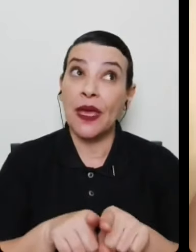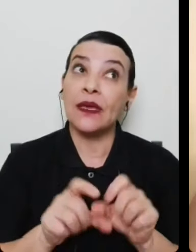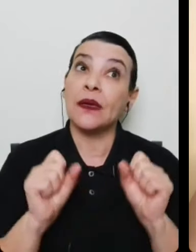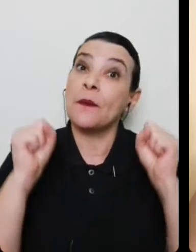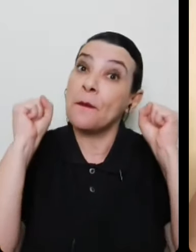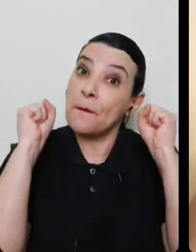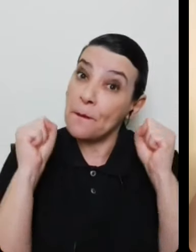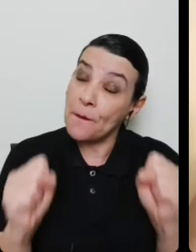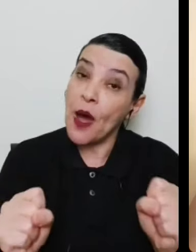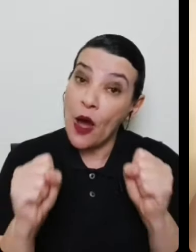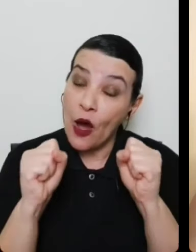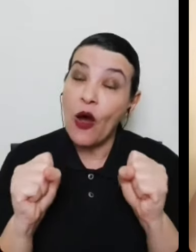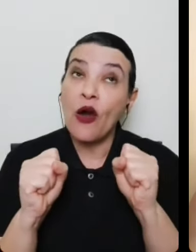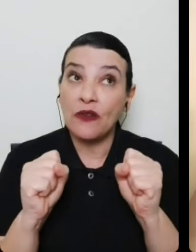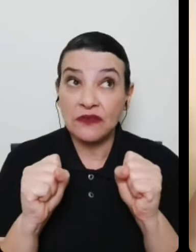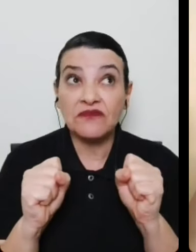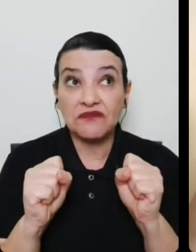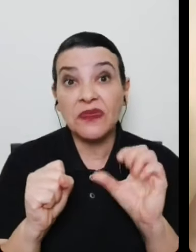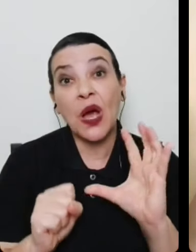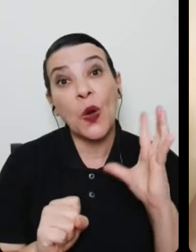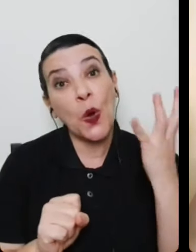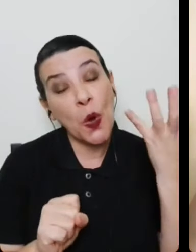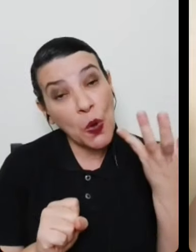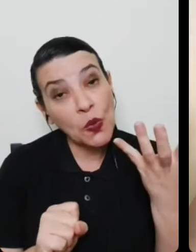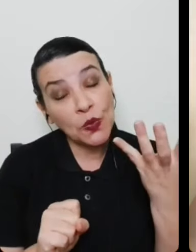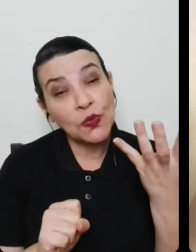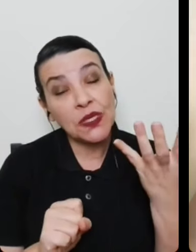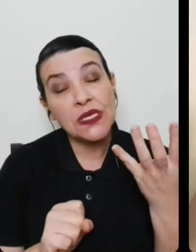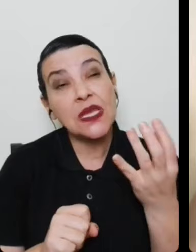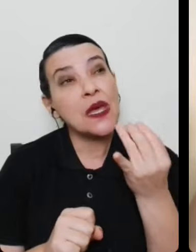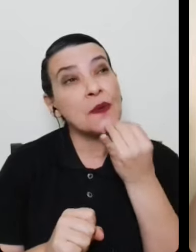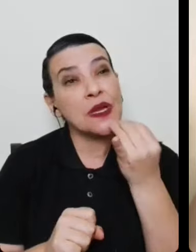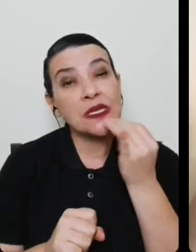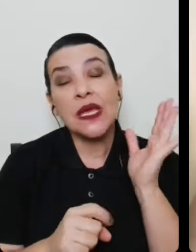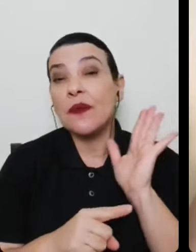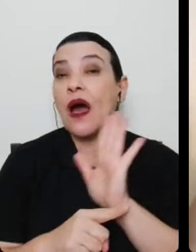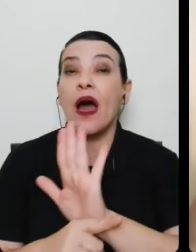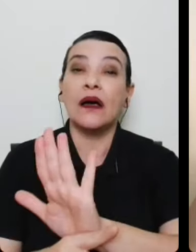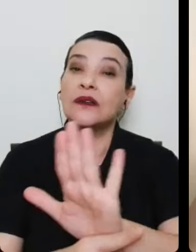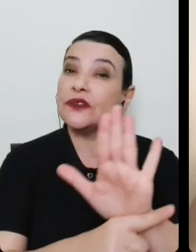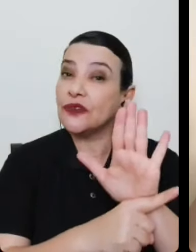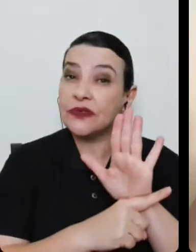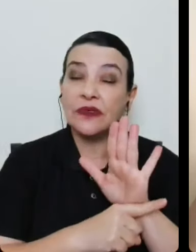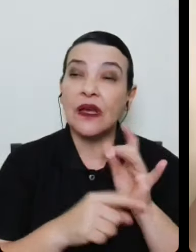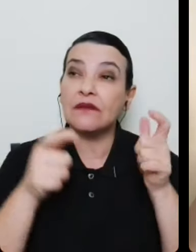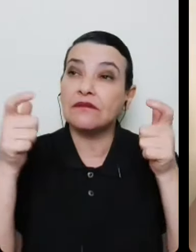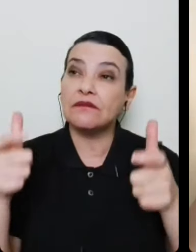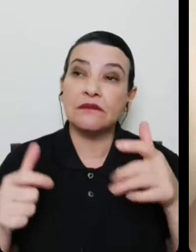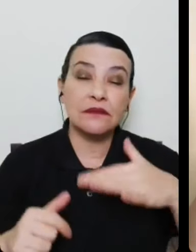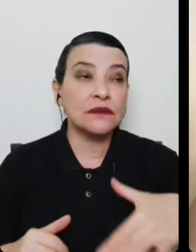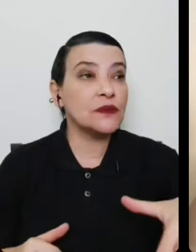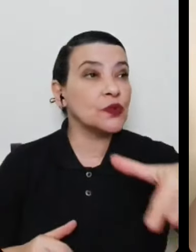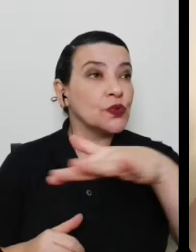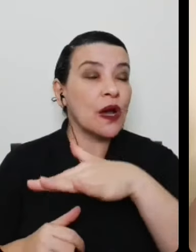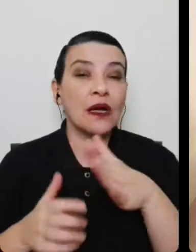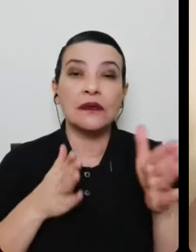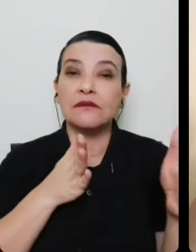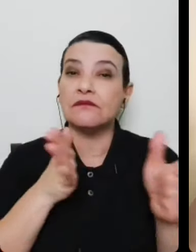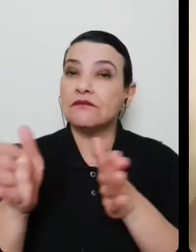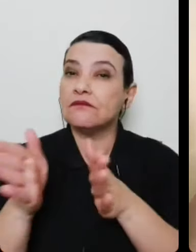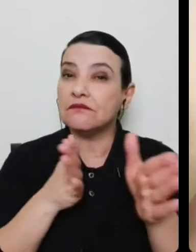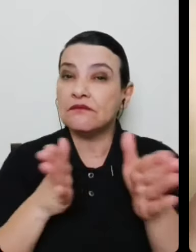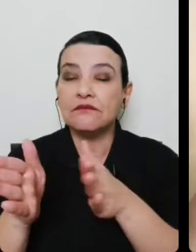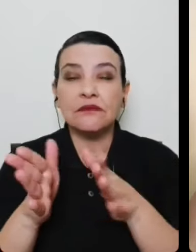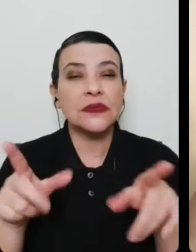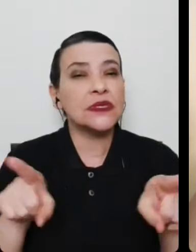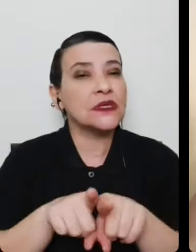ser parceiras, nesse sentido de tornar acessível o espaço e a ideia